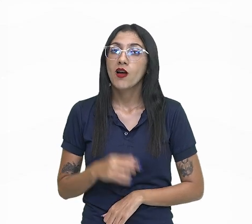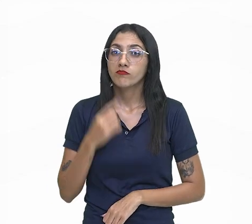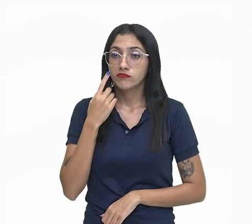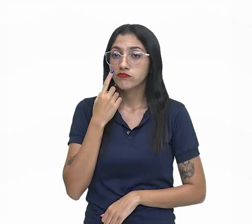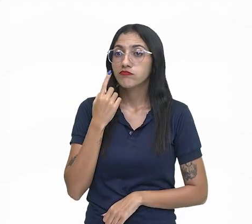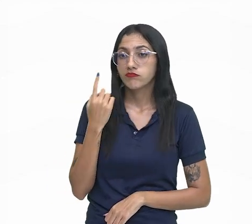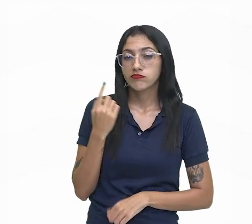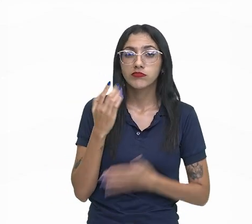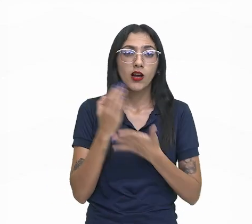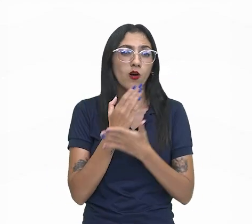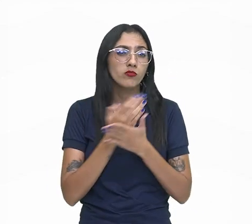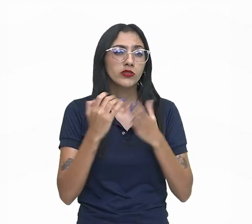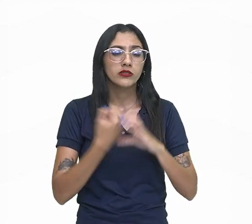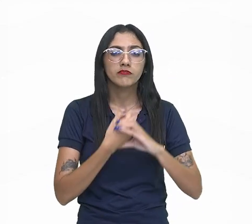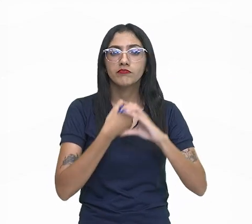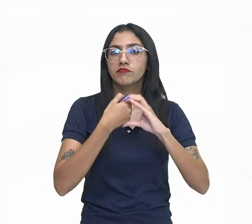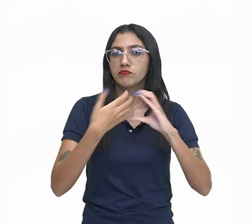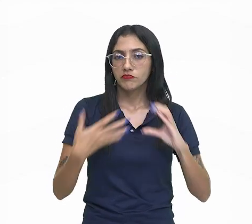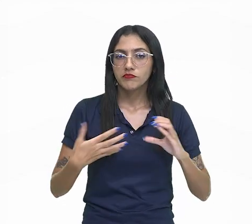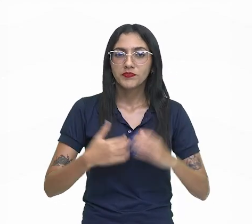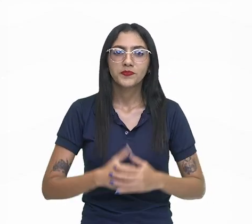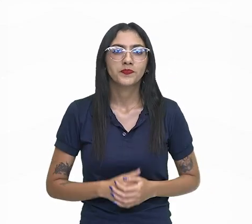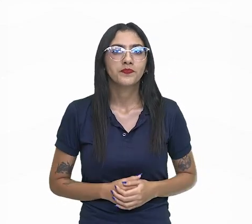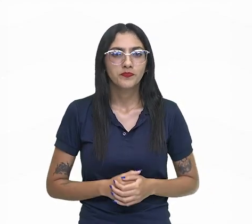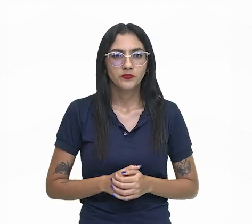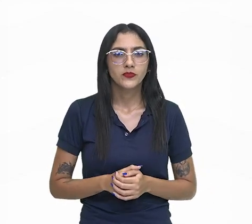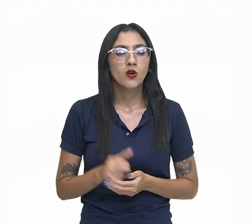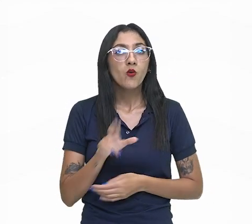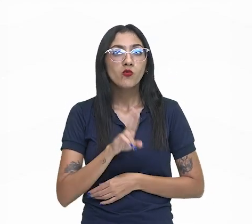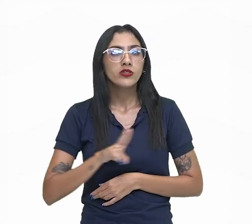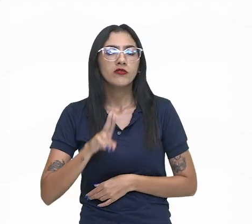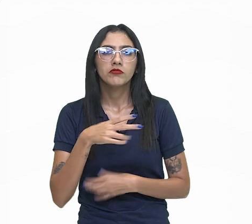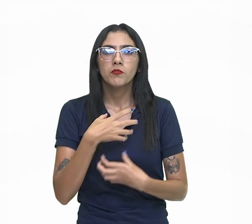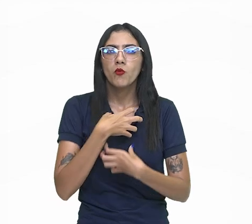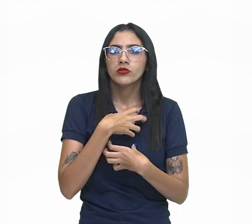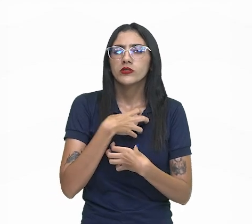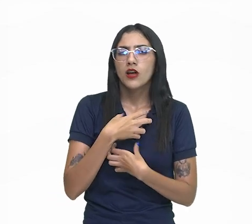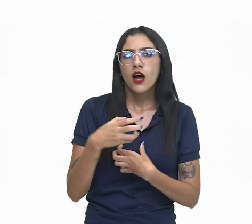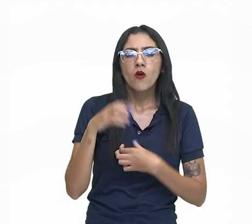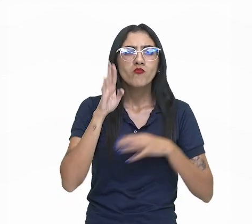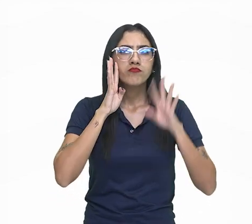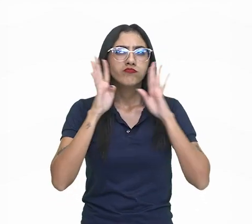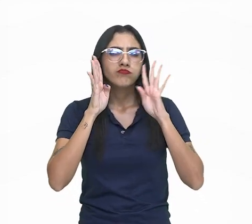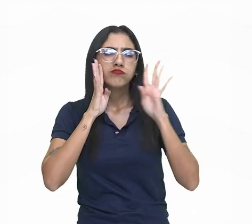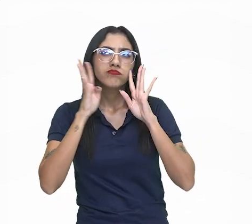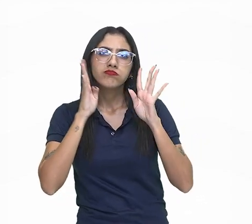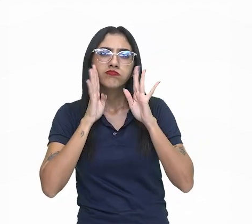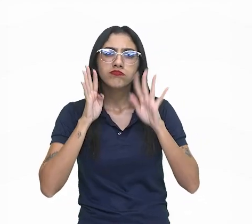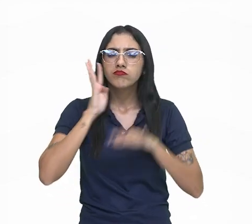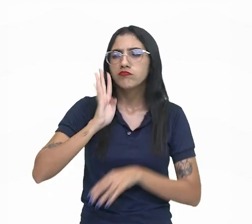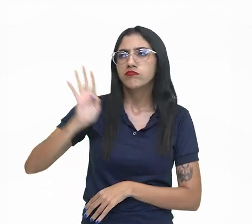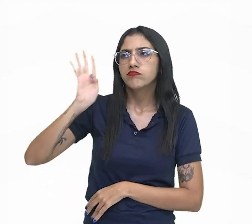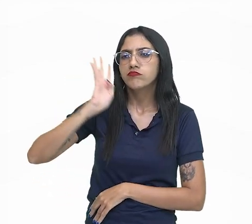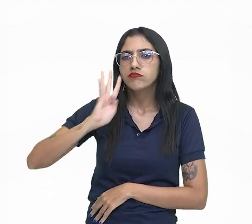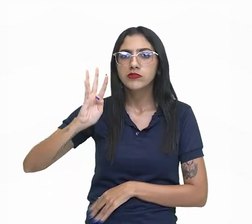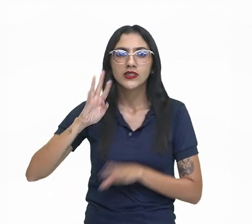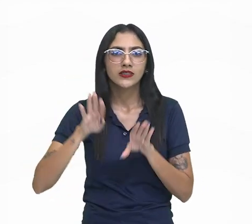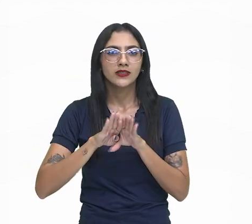características expressivas. Algumas delas são o cultivo da emoção, da fantasia, do sonho,